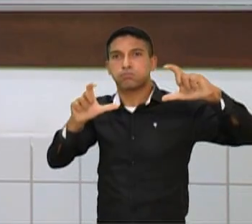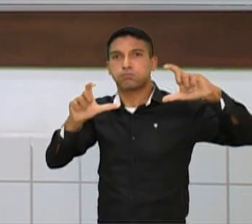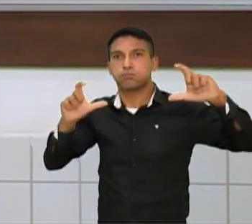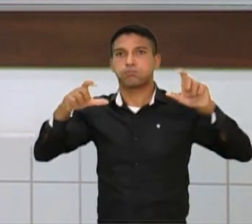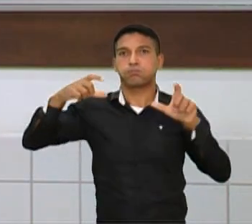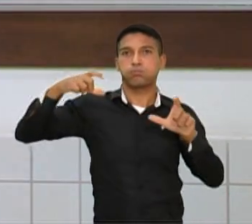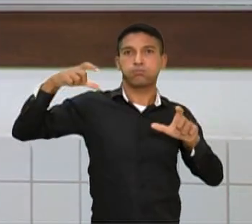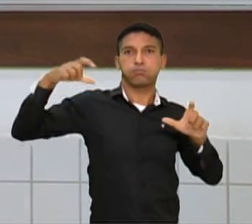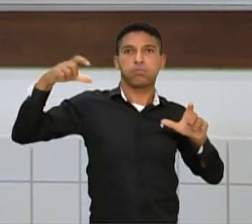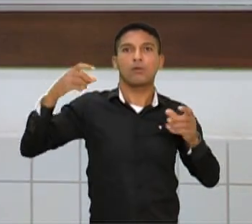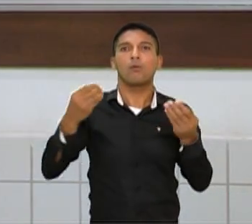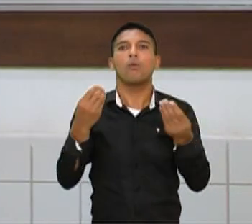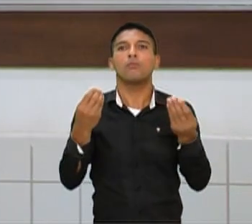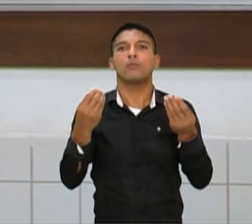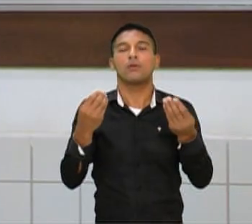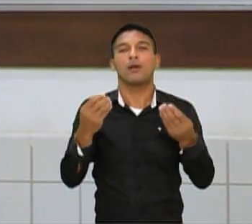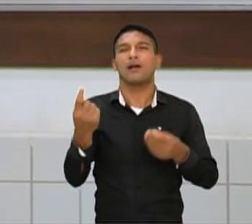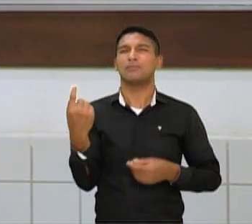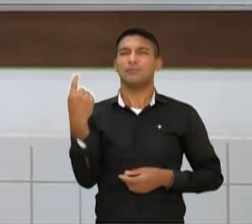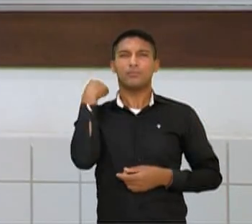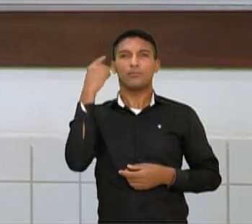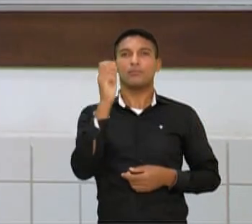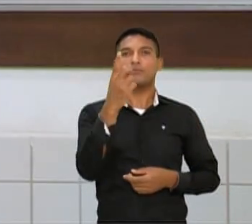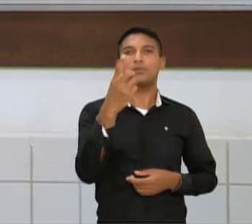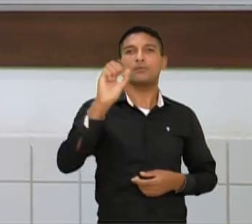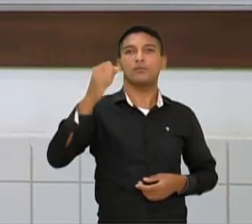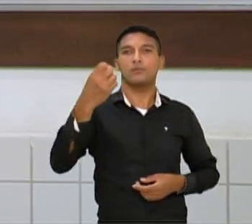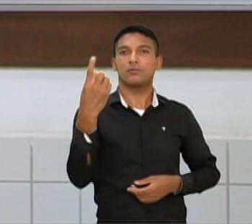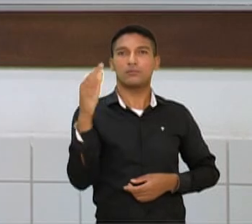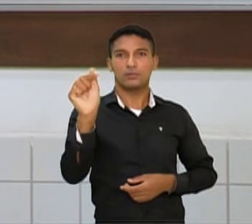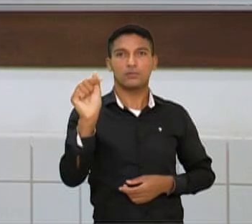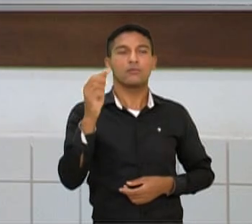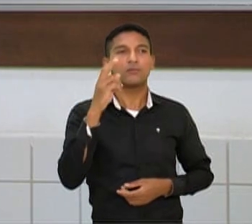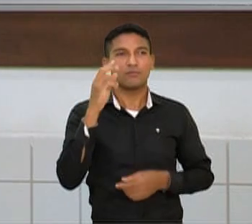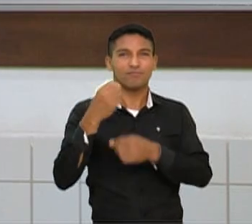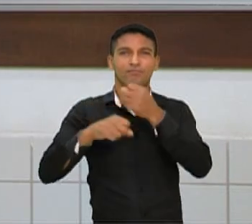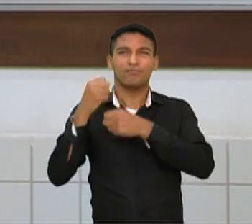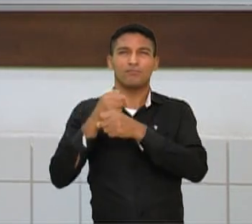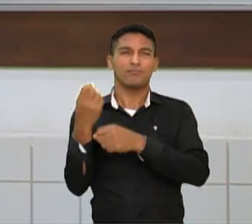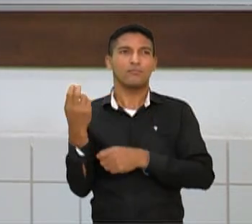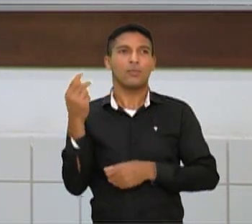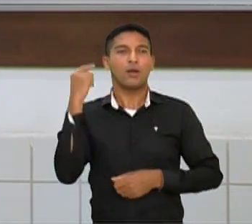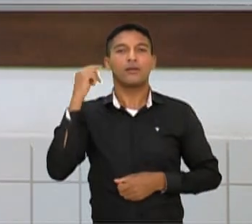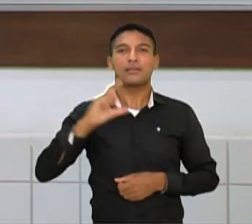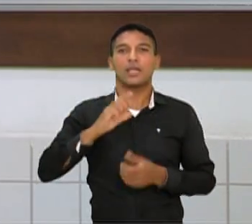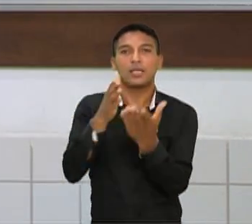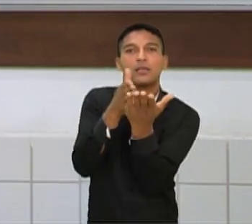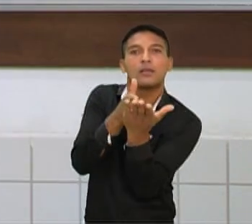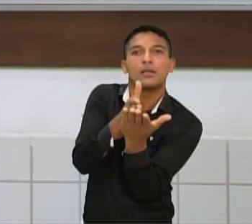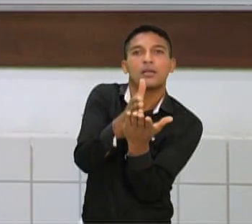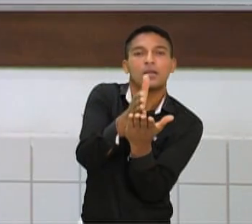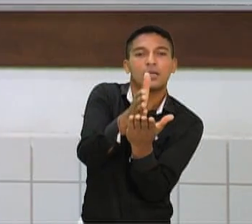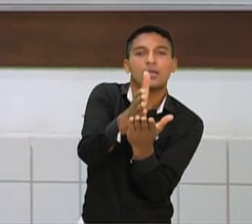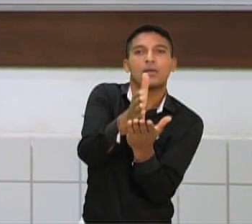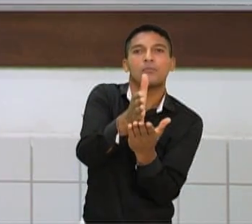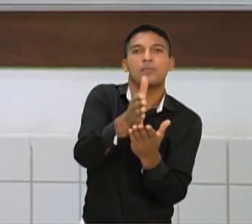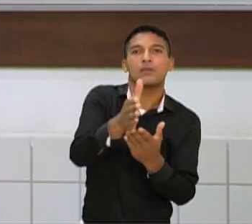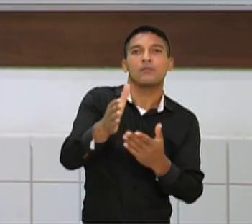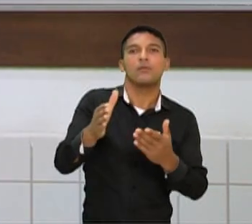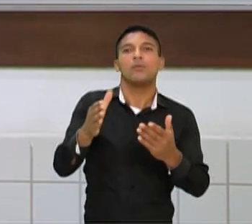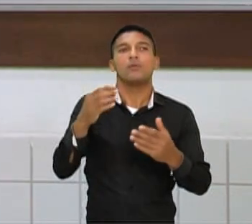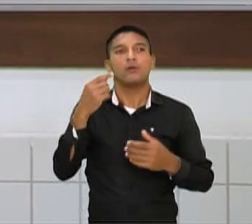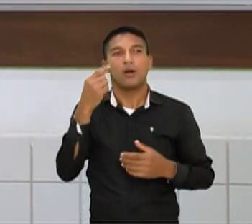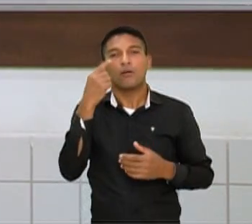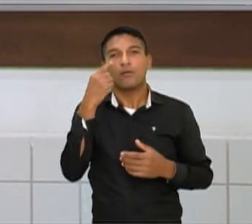territorial paranaense em 1817. Nisso a gente percebe caminhos que vão fazendo com que a gente dimensione